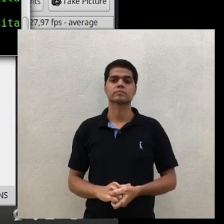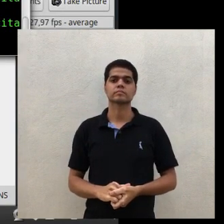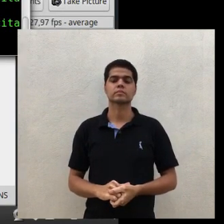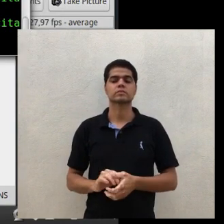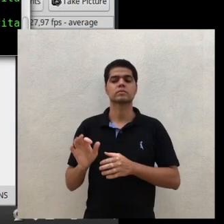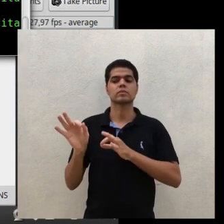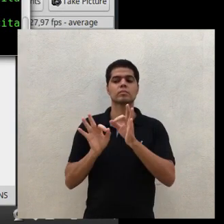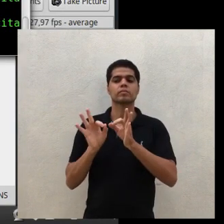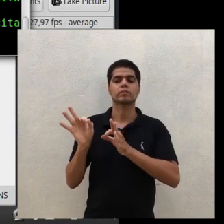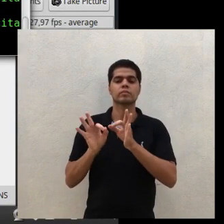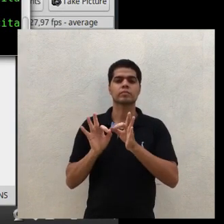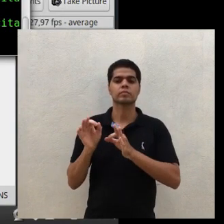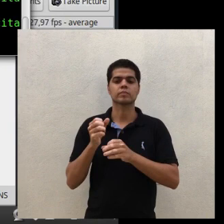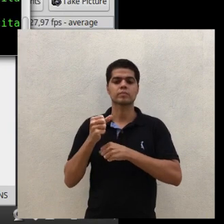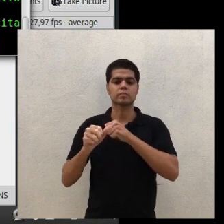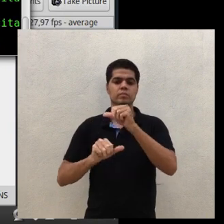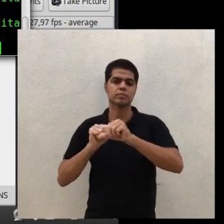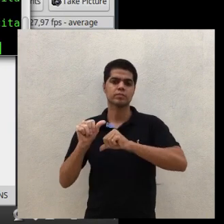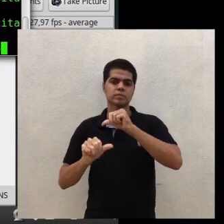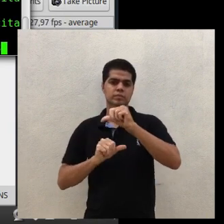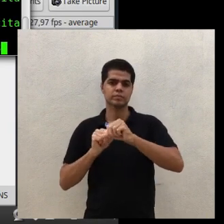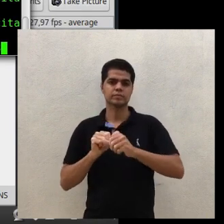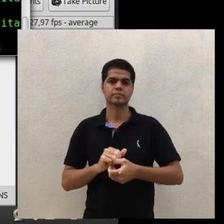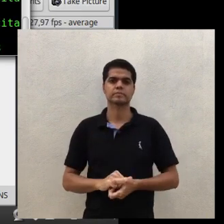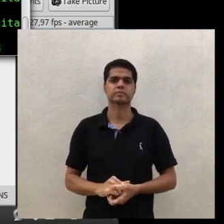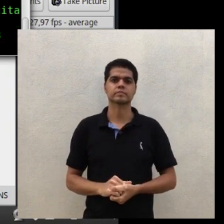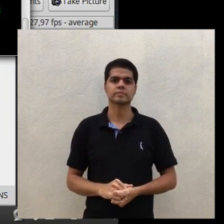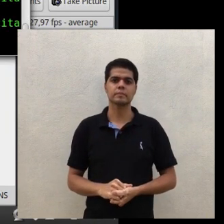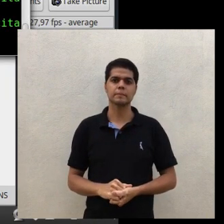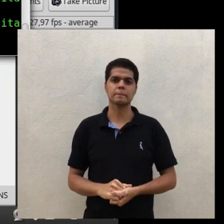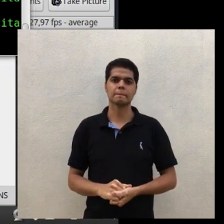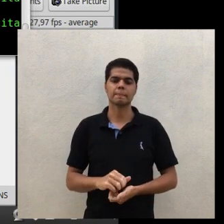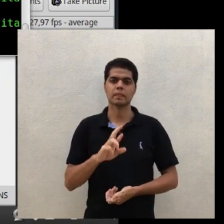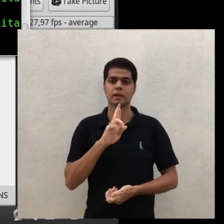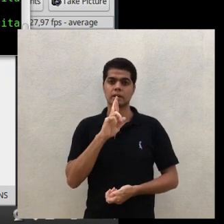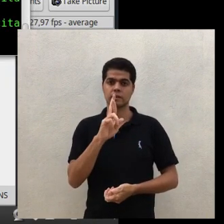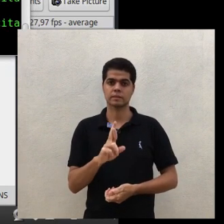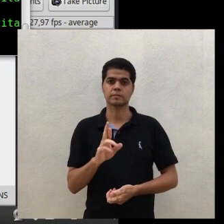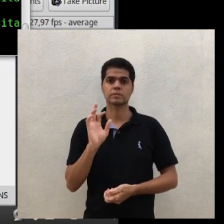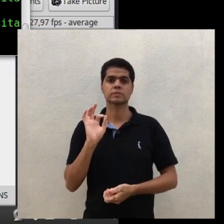Só vim aqui e mudar, ó. 13 e 28.